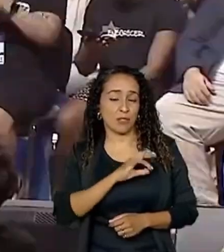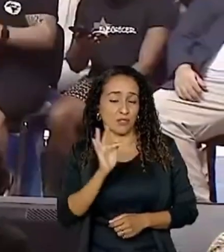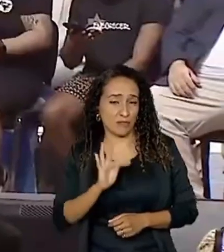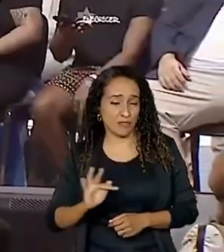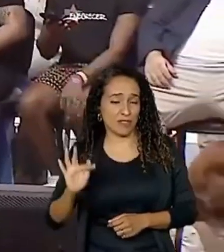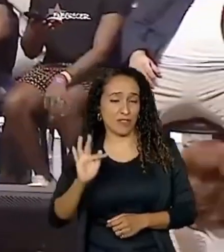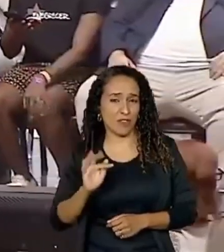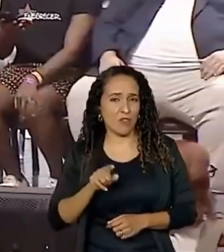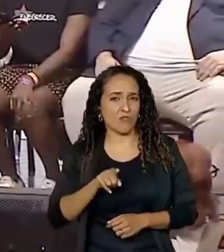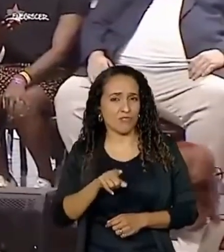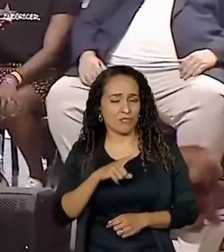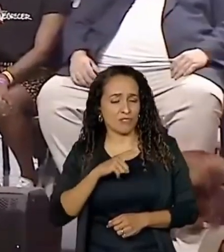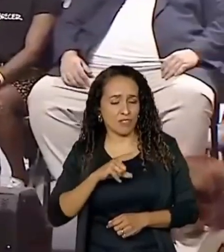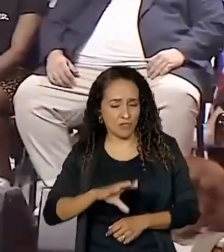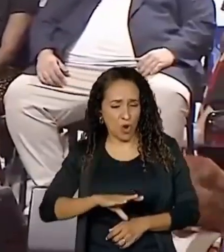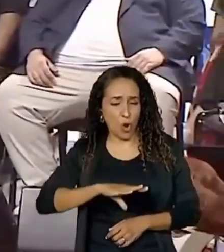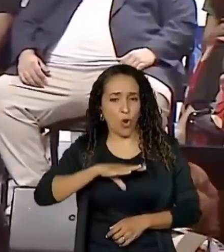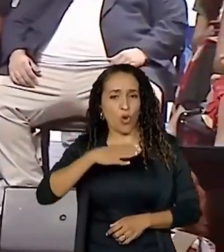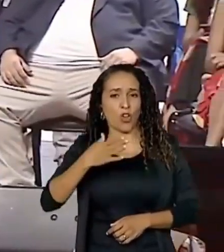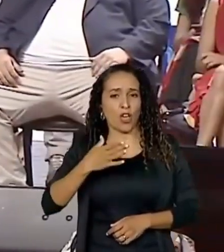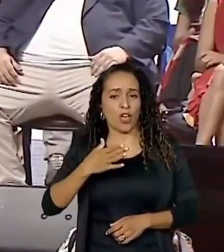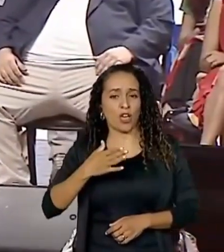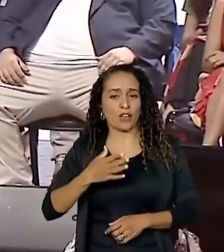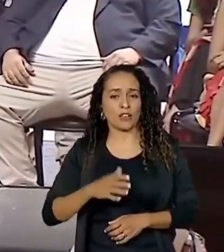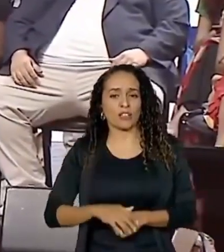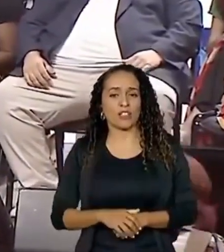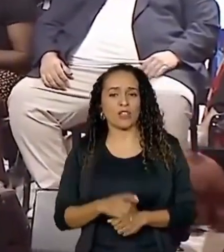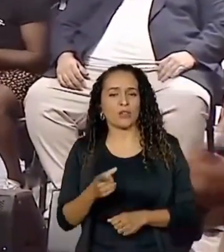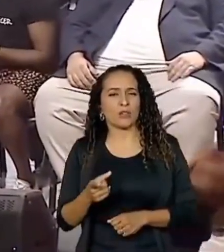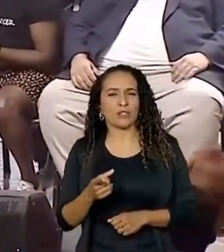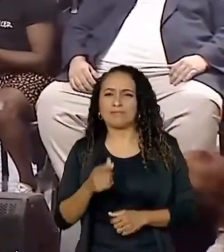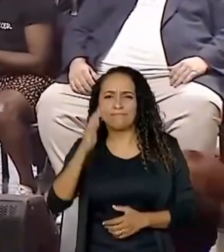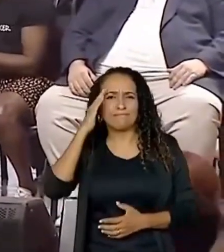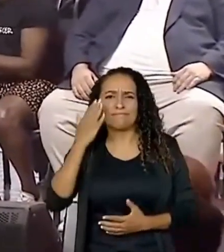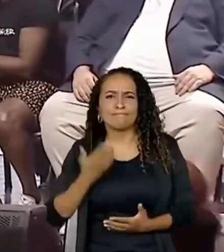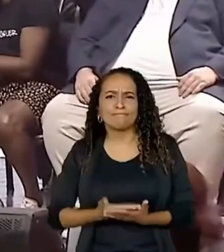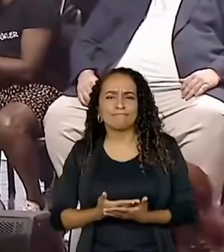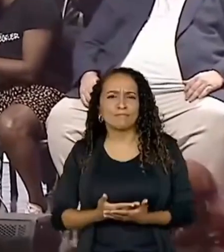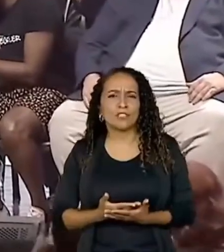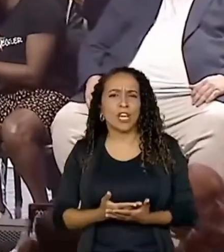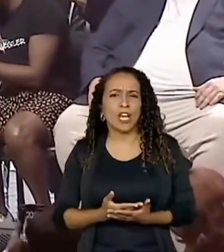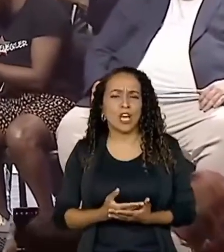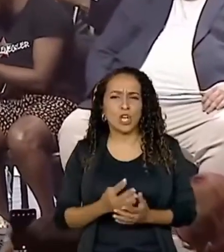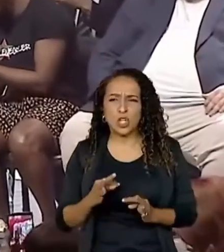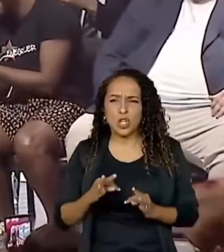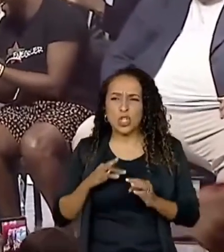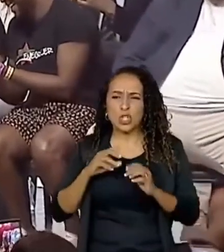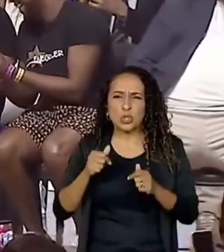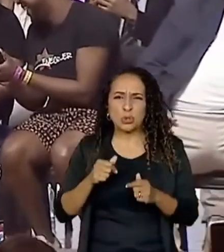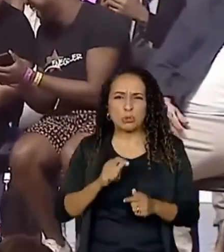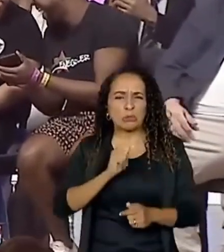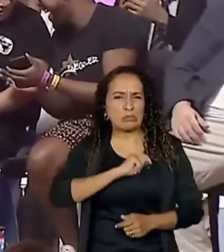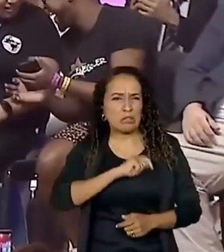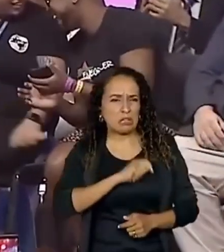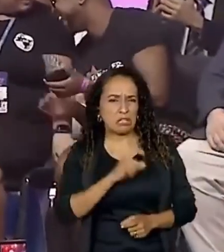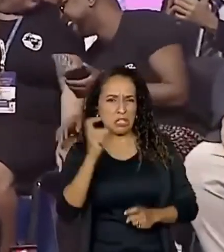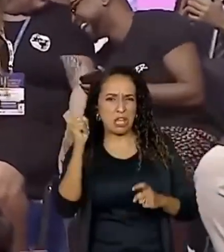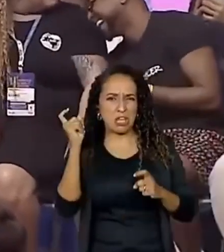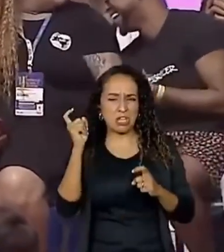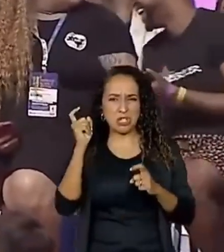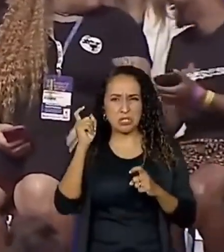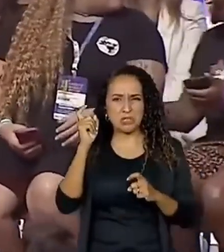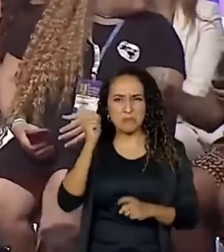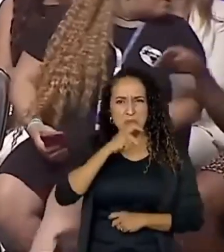coragem quando ousaram não acreditar em todas as canalhices e mentiras que